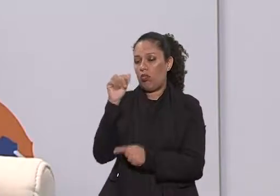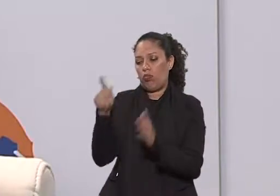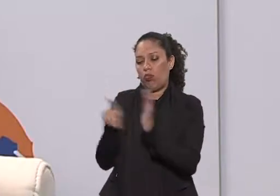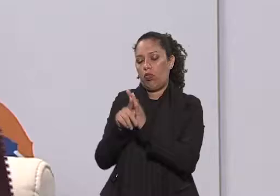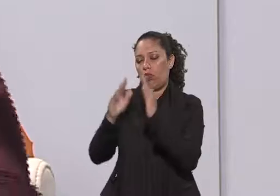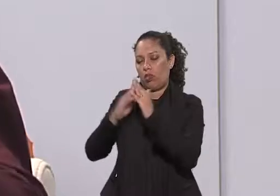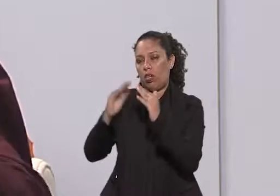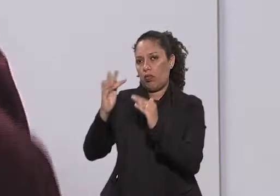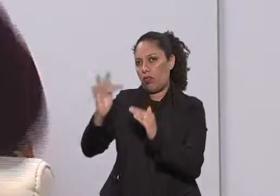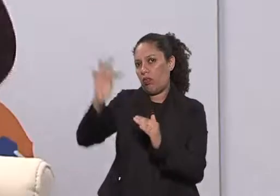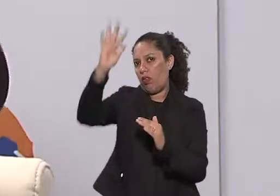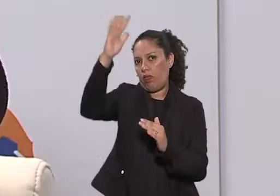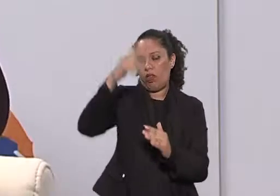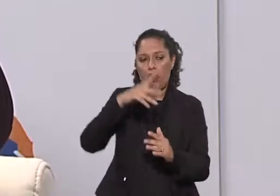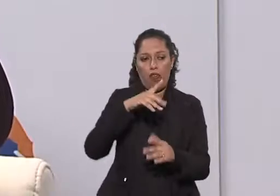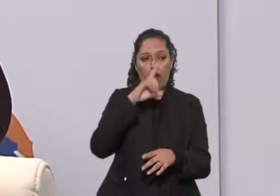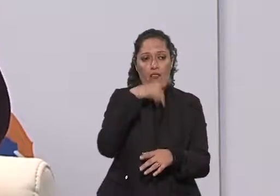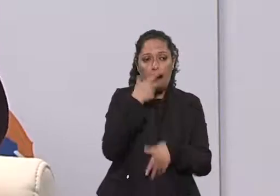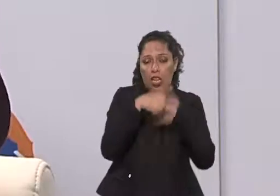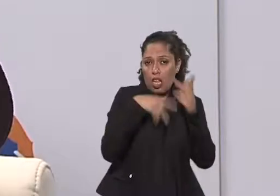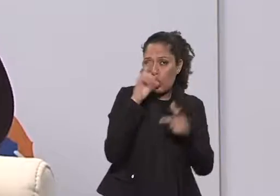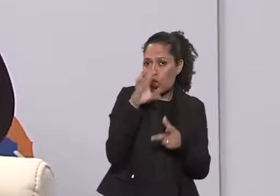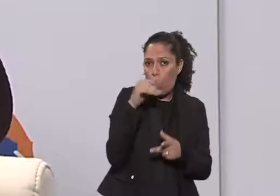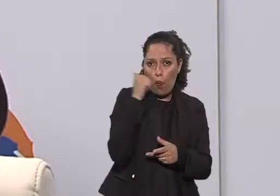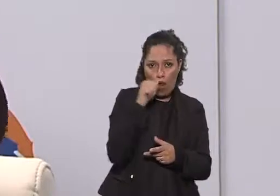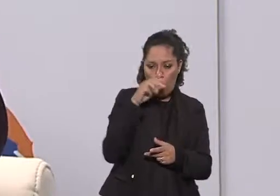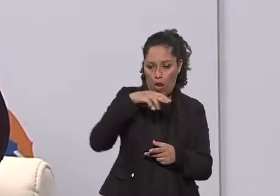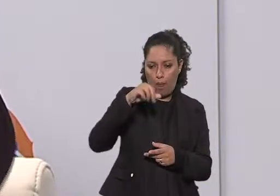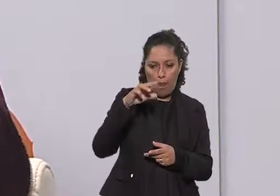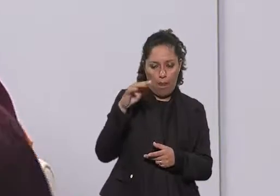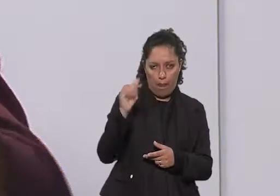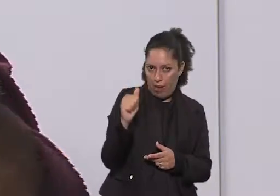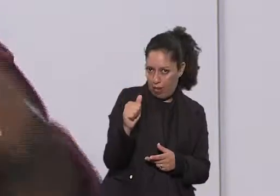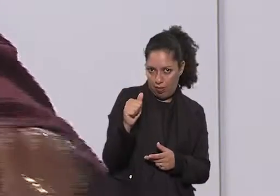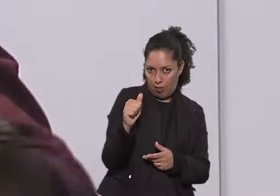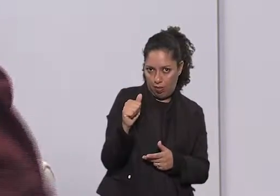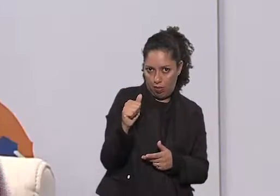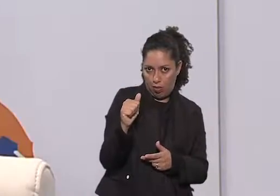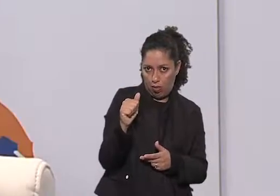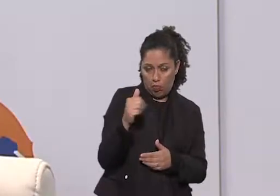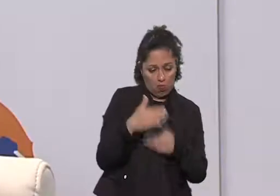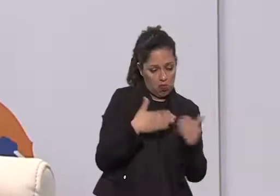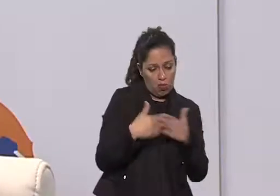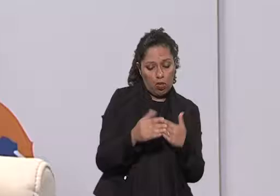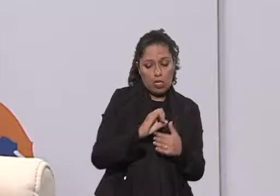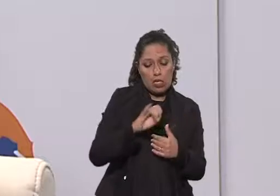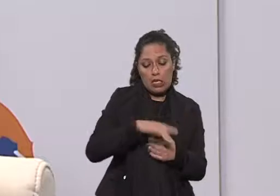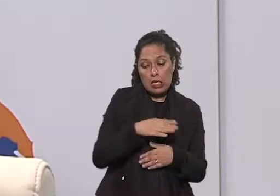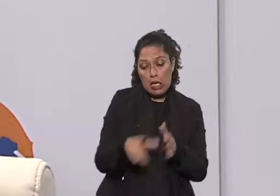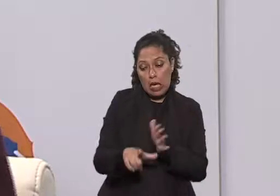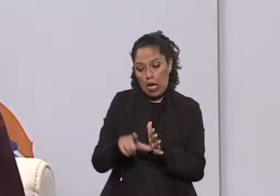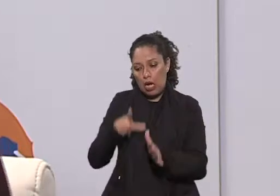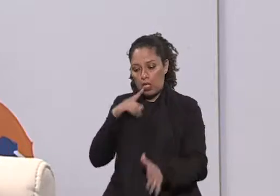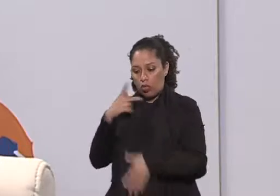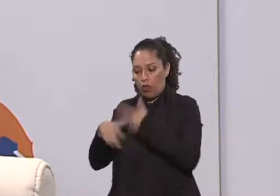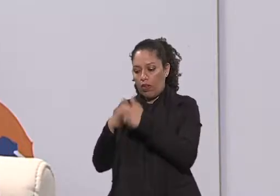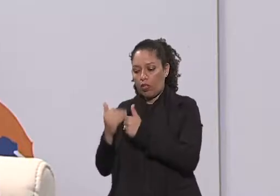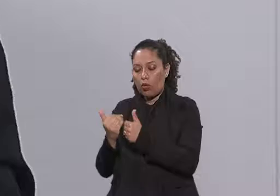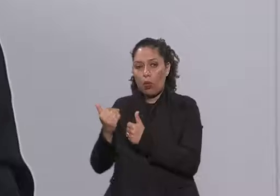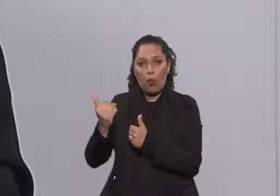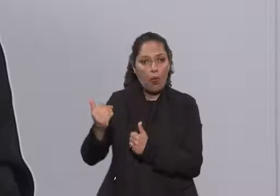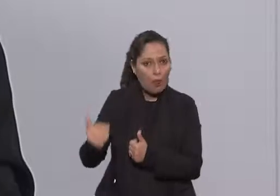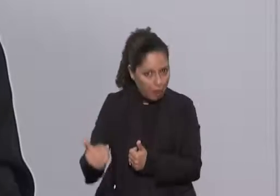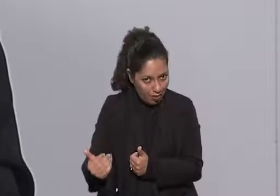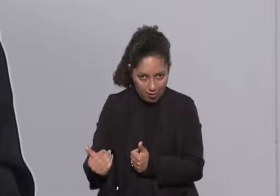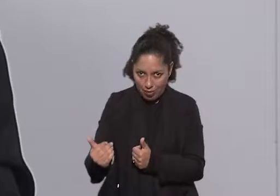dentro do território não adianta discutir sua marta lá no nível de seleção se a gente não conseguir discutir a base como se inicia o